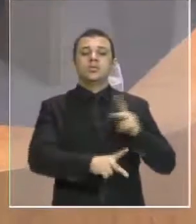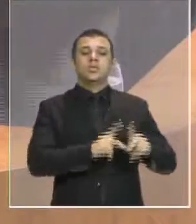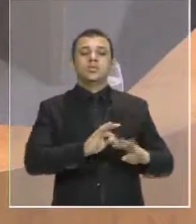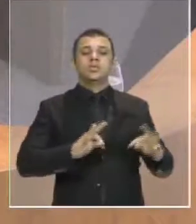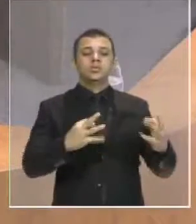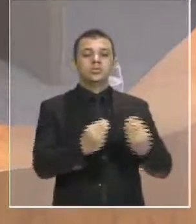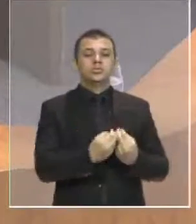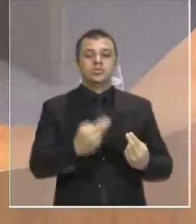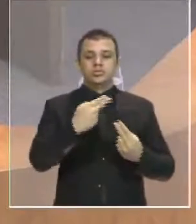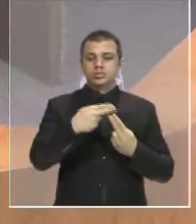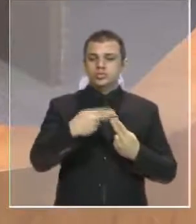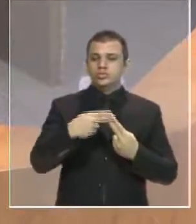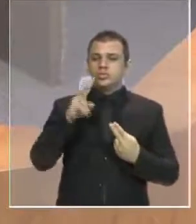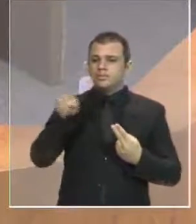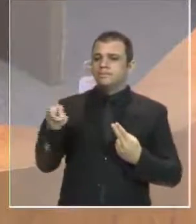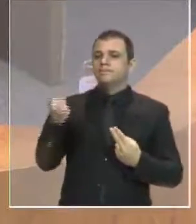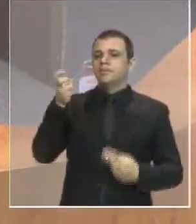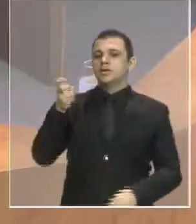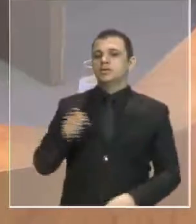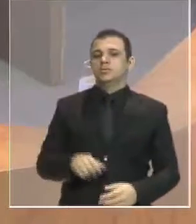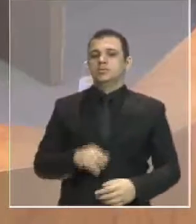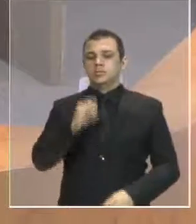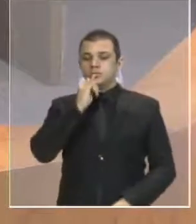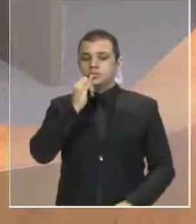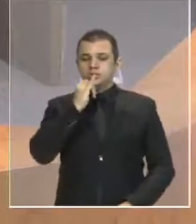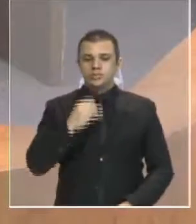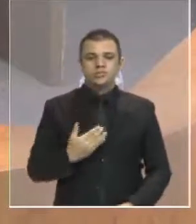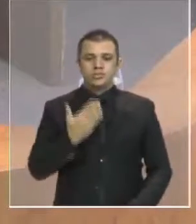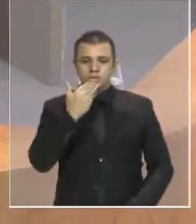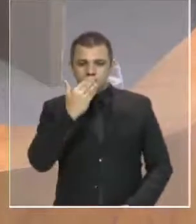isso, com relação à merenda de qualidade.